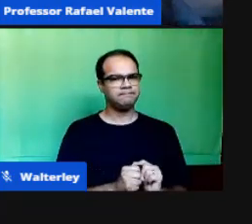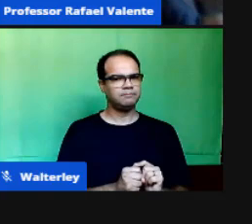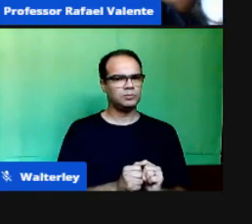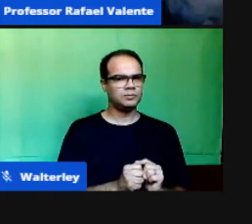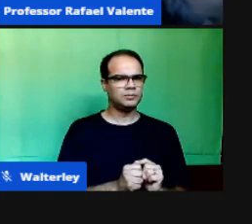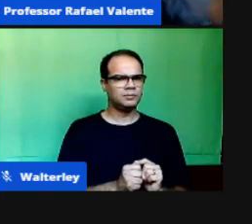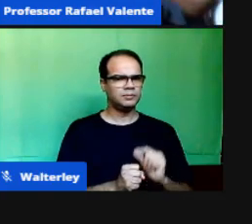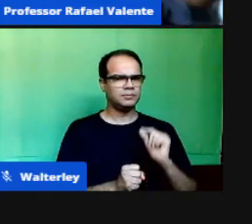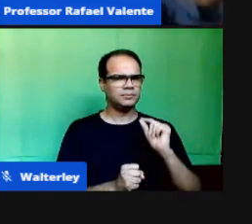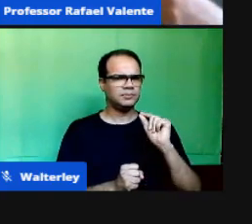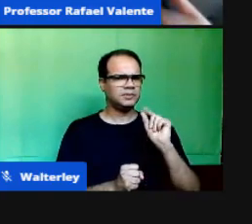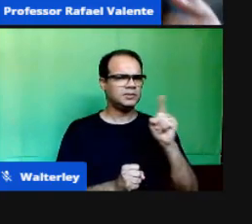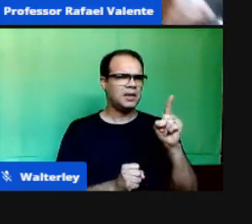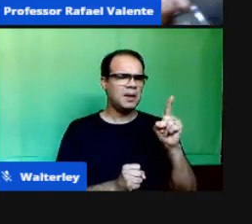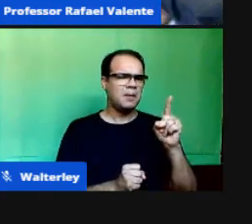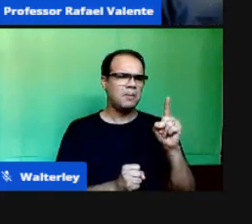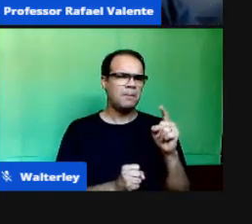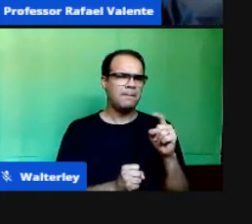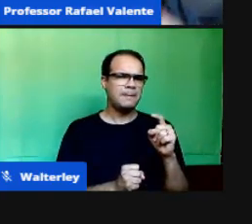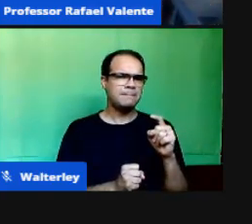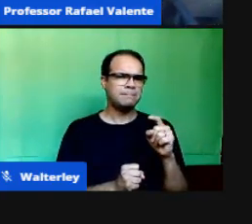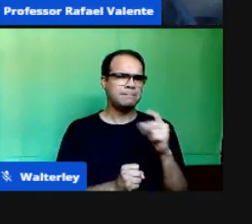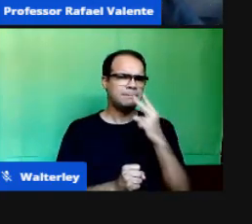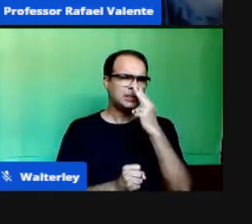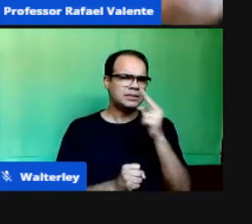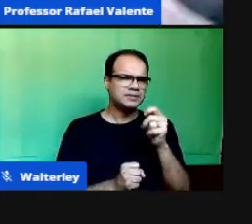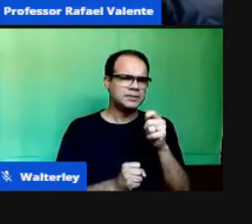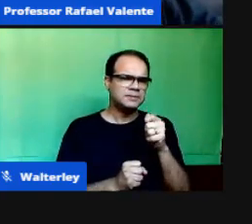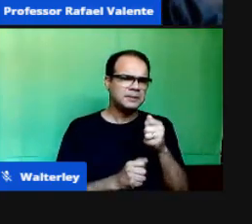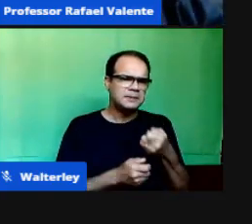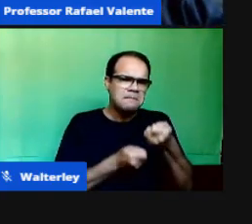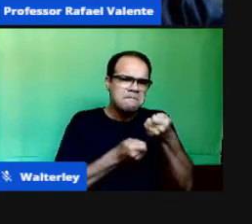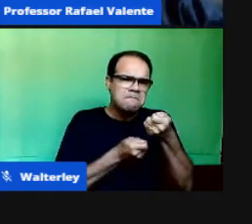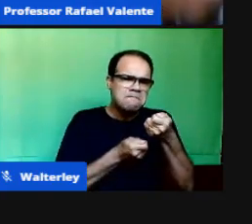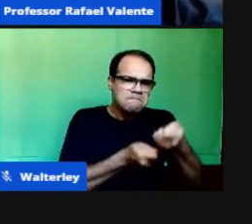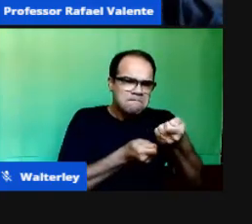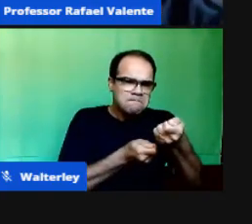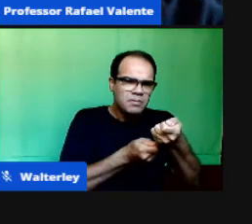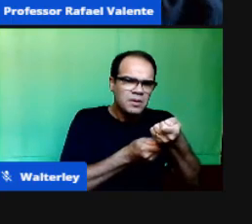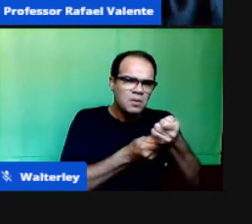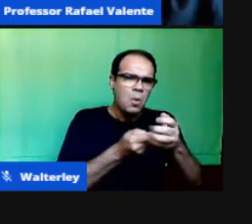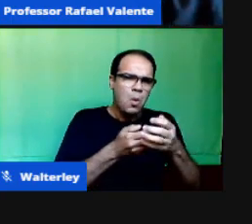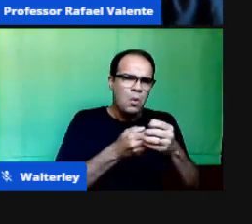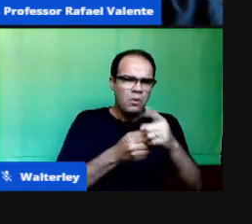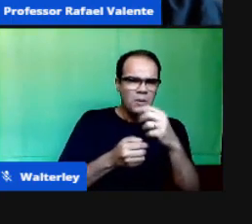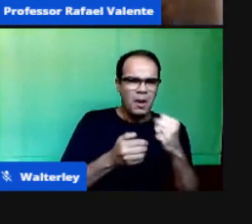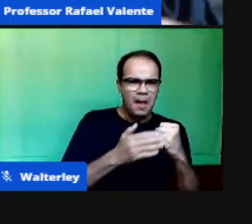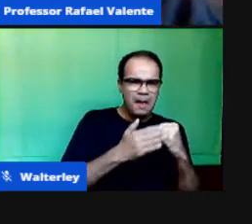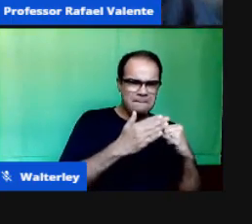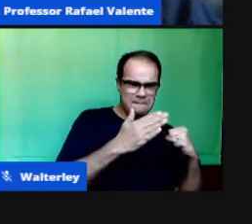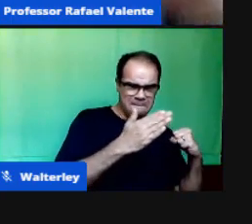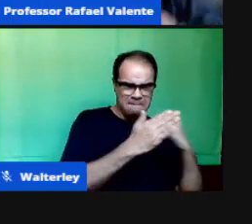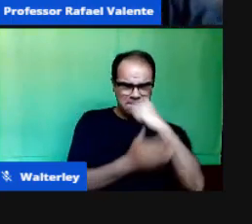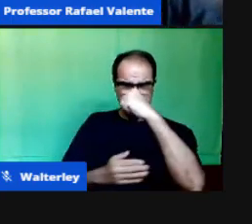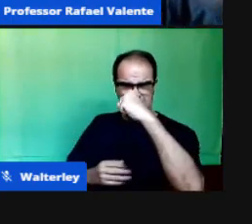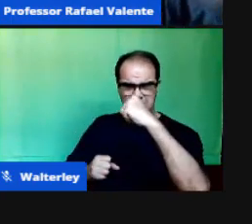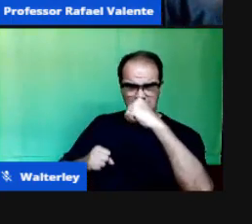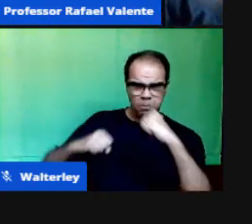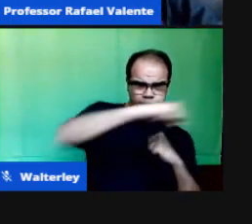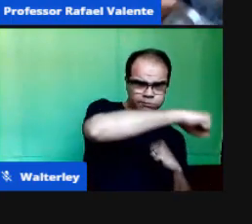sintam como eu falei anteriormente, uma cutucada, uma porrada. Por que exatamente isso? A